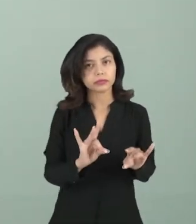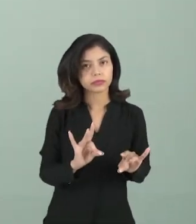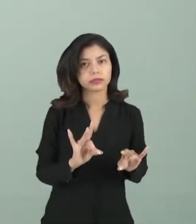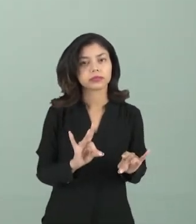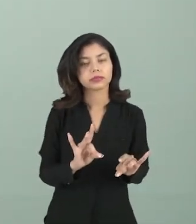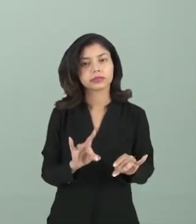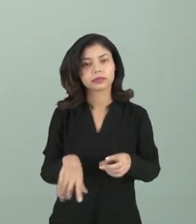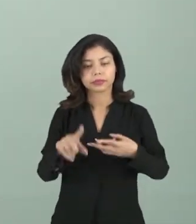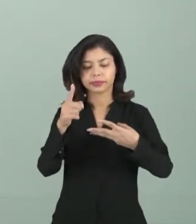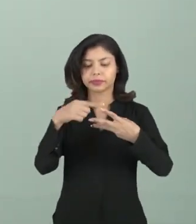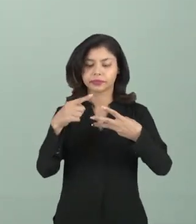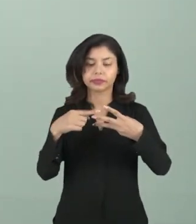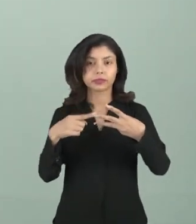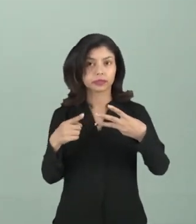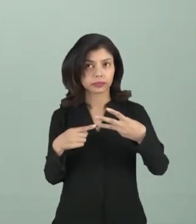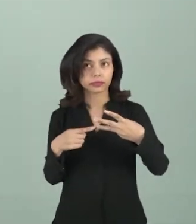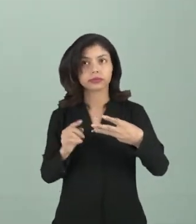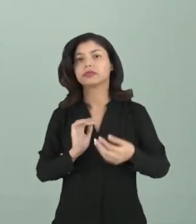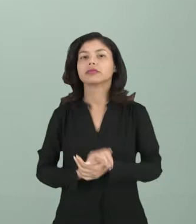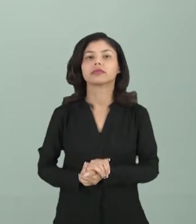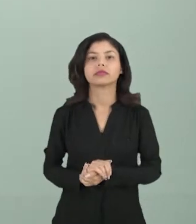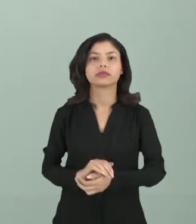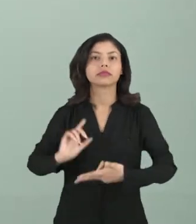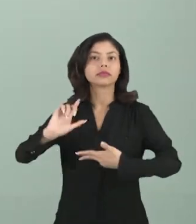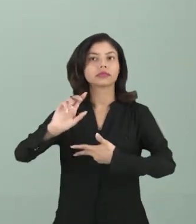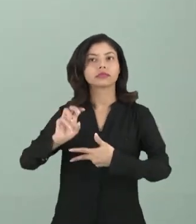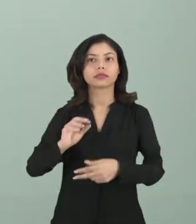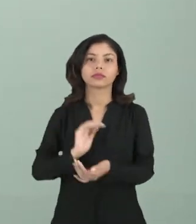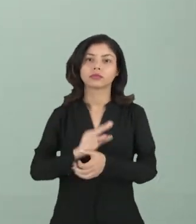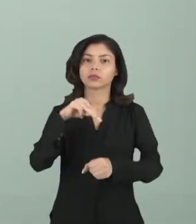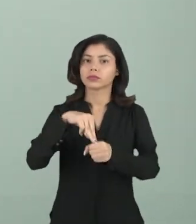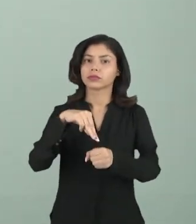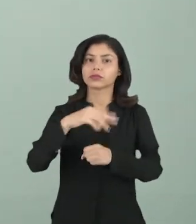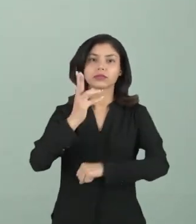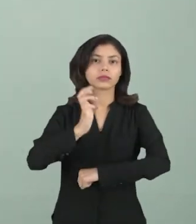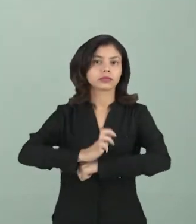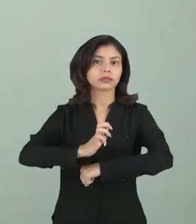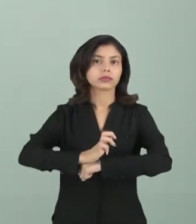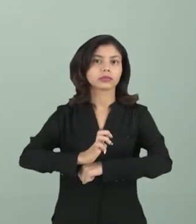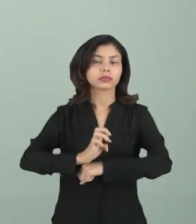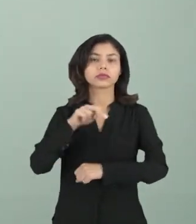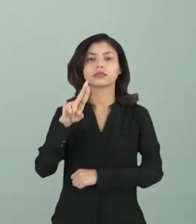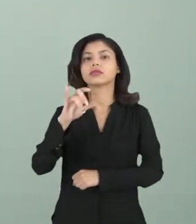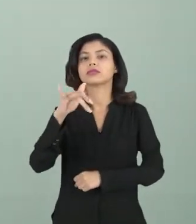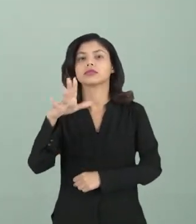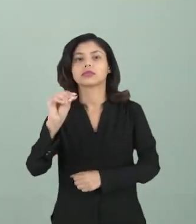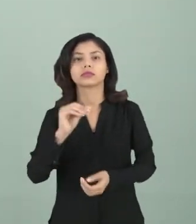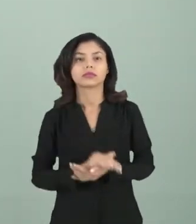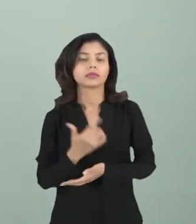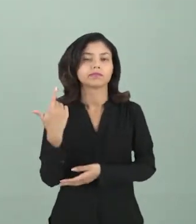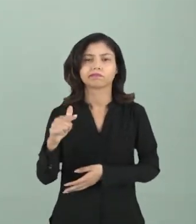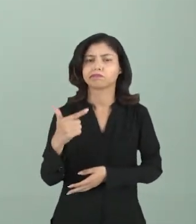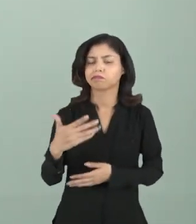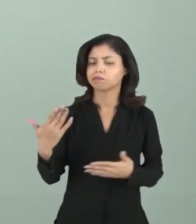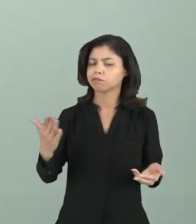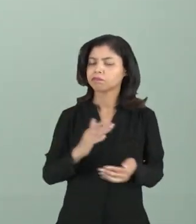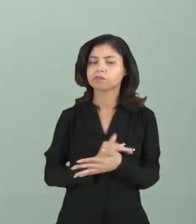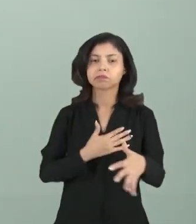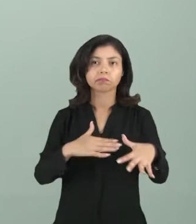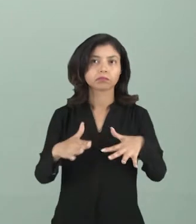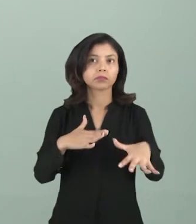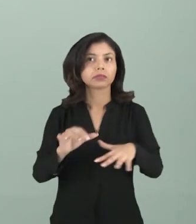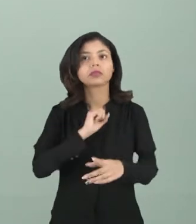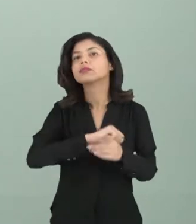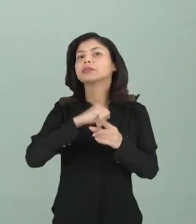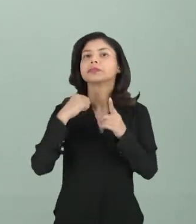consideração os três entes federados, município, Estado e União. Então isso não existe. Os